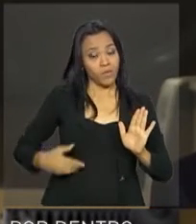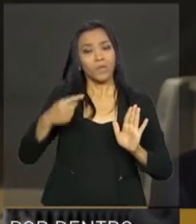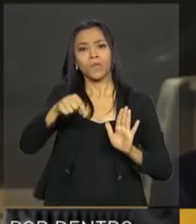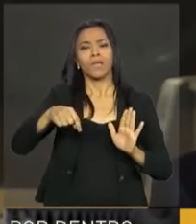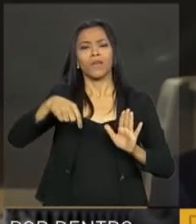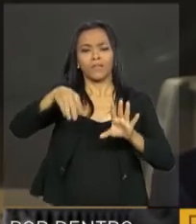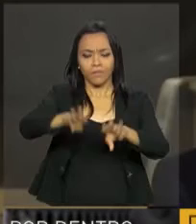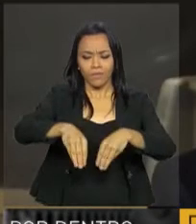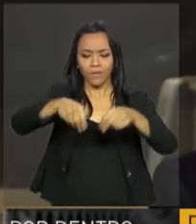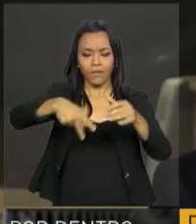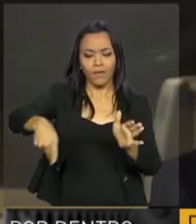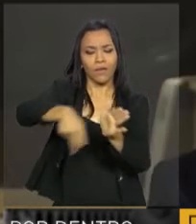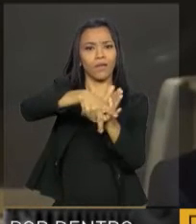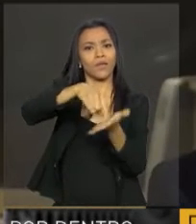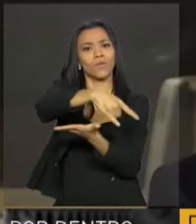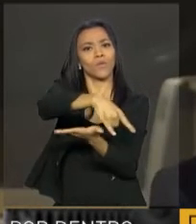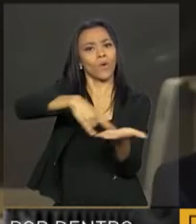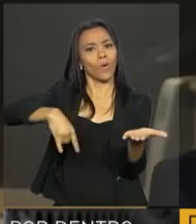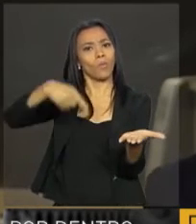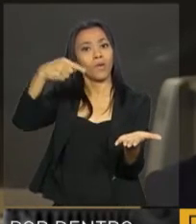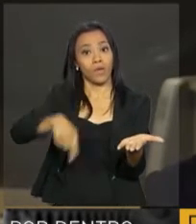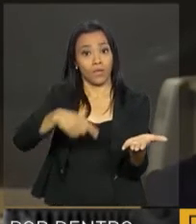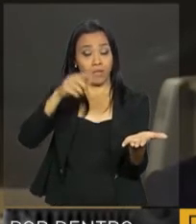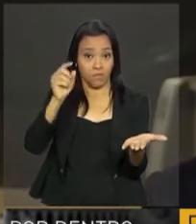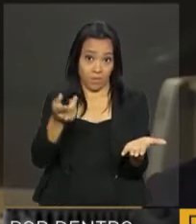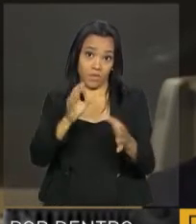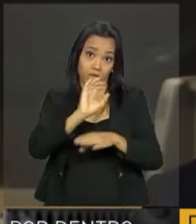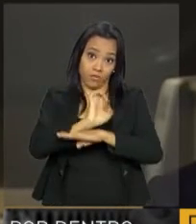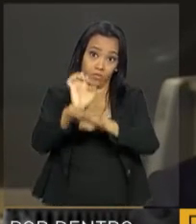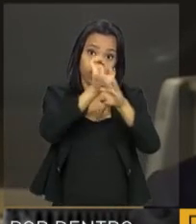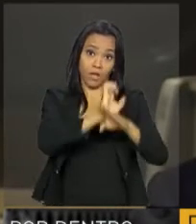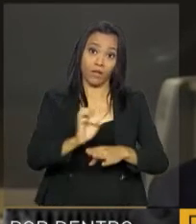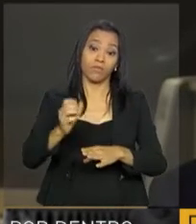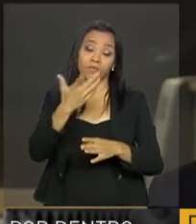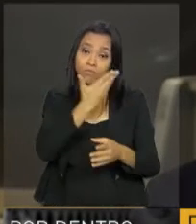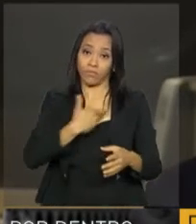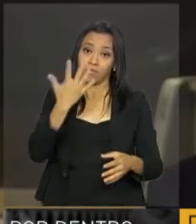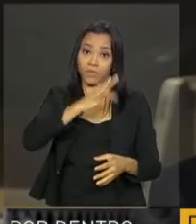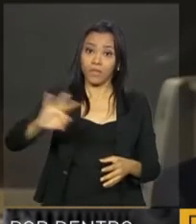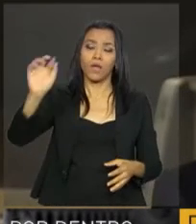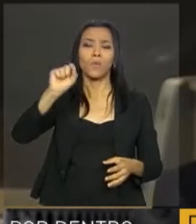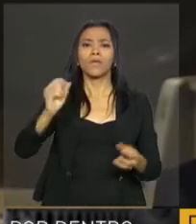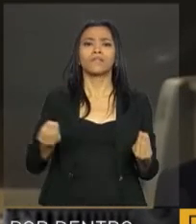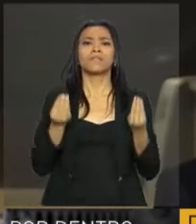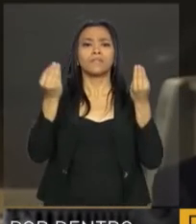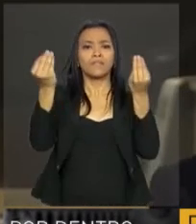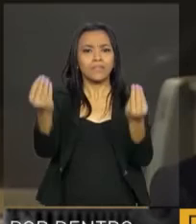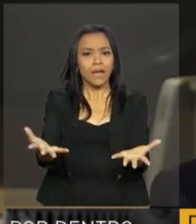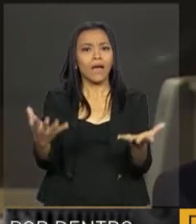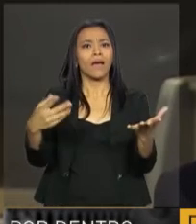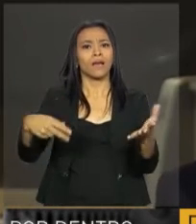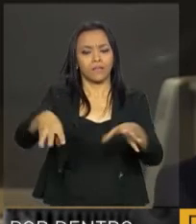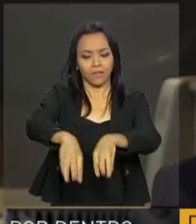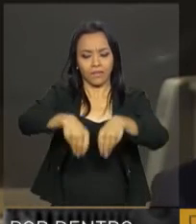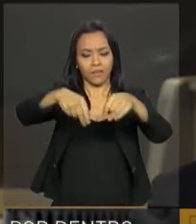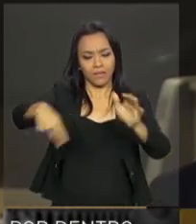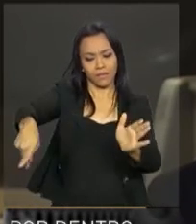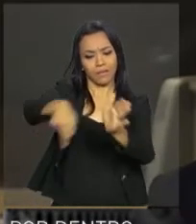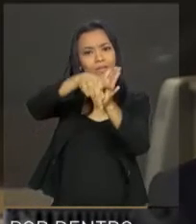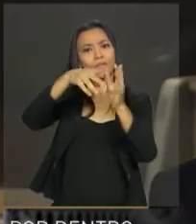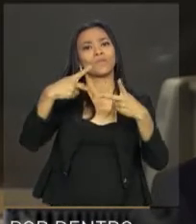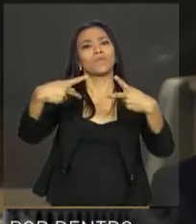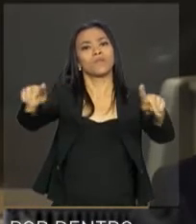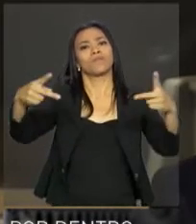seja, que permita que governo estadual, municipal e federal possa, de forma mais fácil e rápida, entregar o título de propriedade do